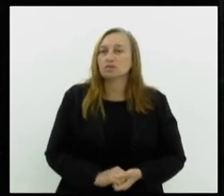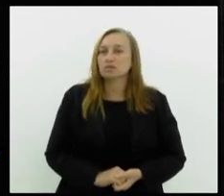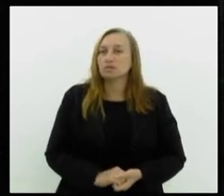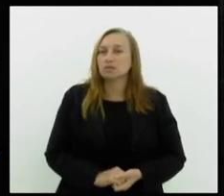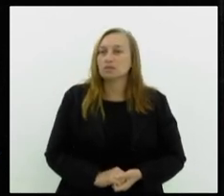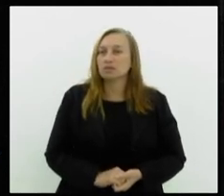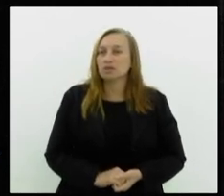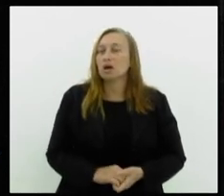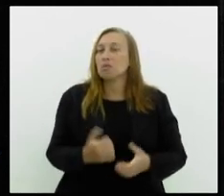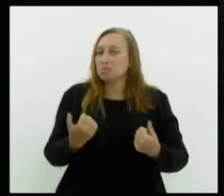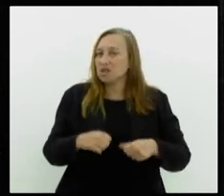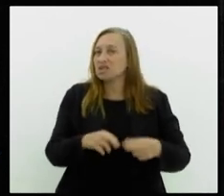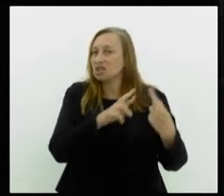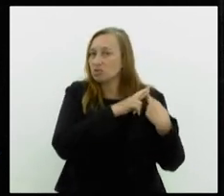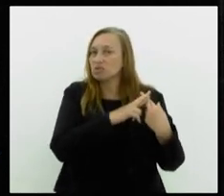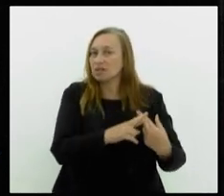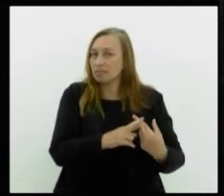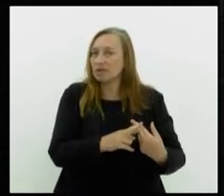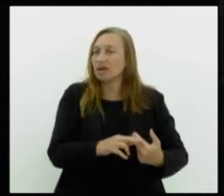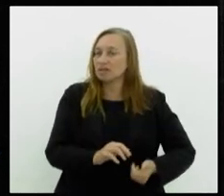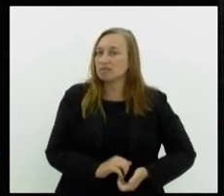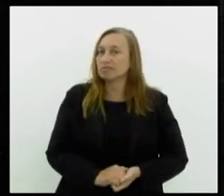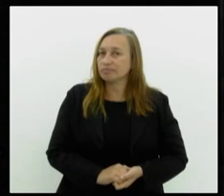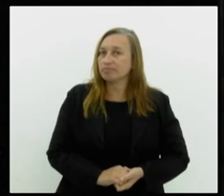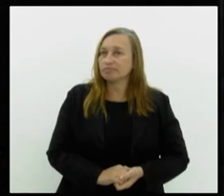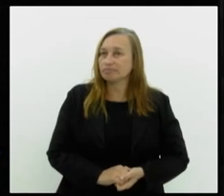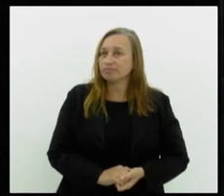Alguém precisa ser responsabilizado por isso.